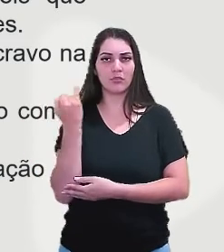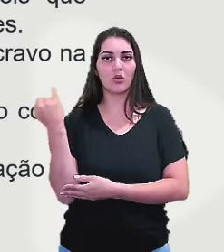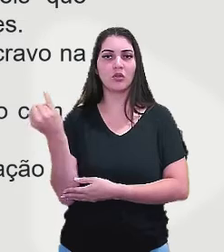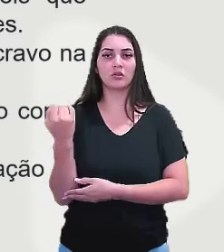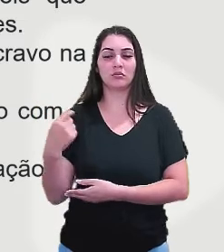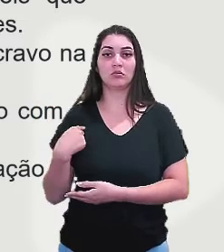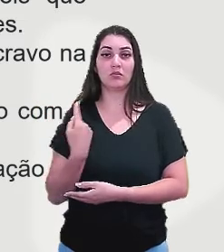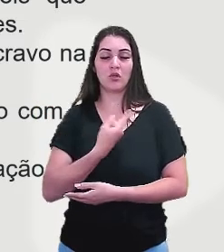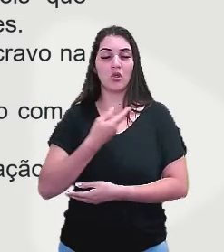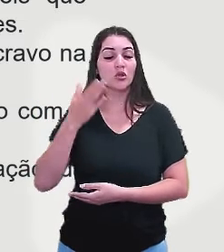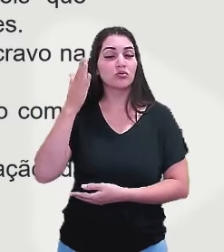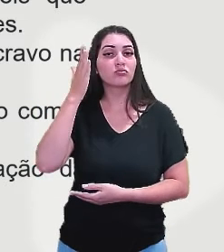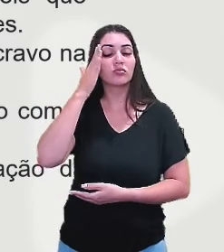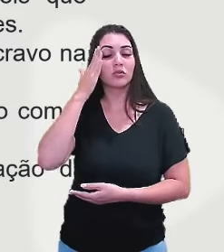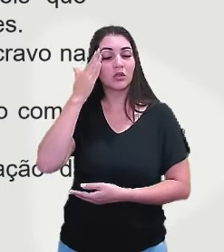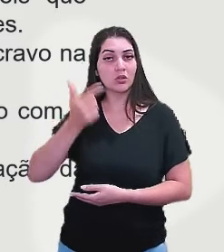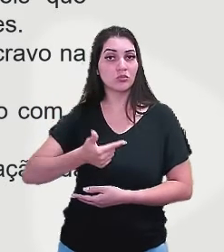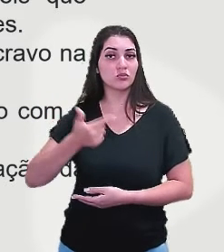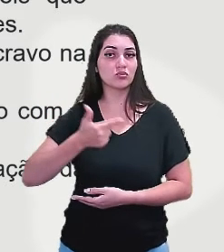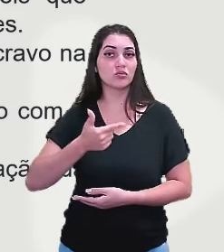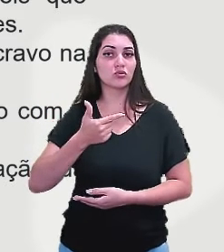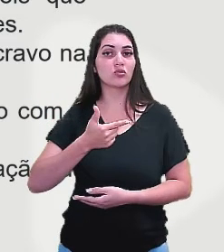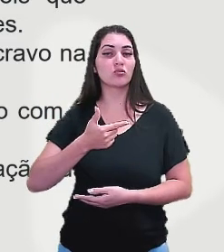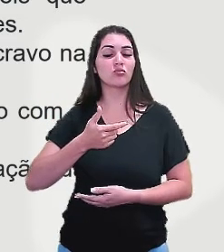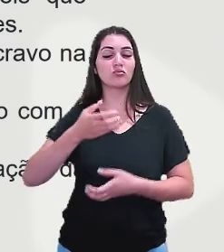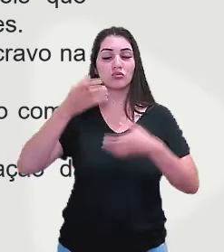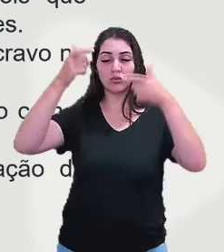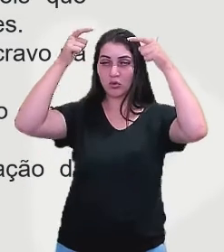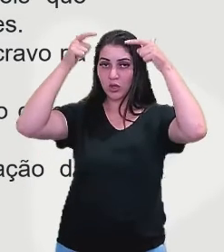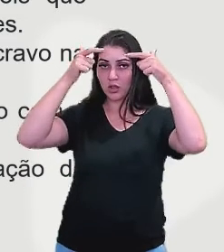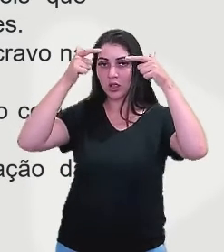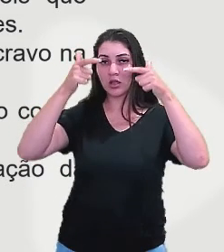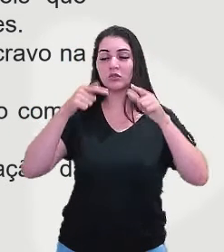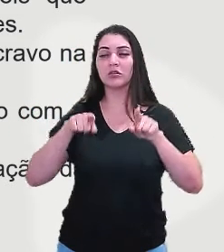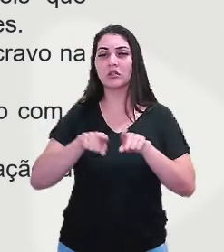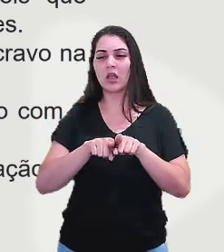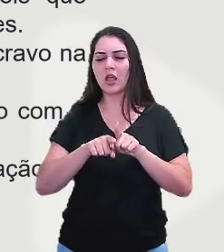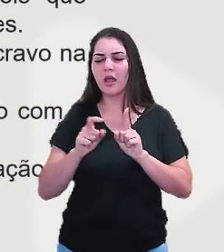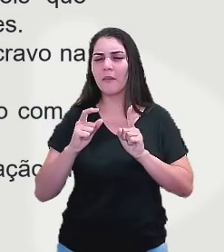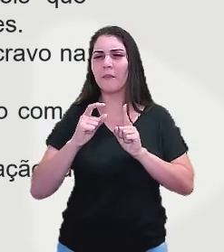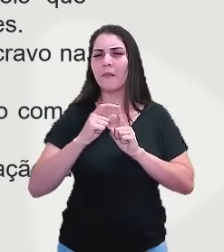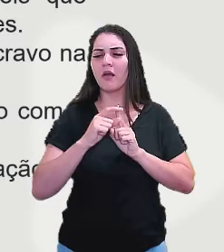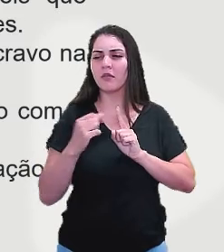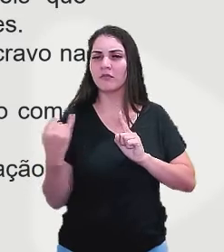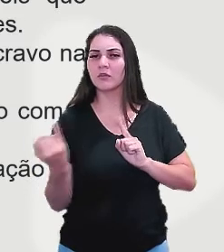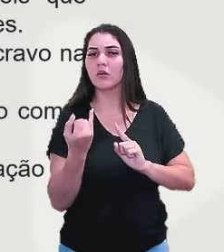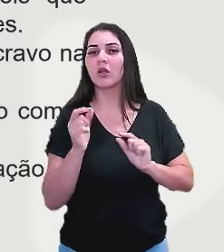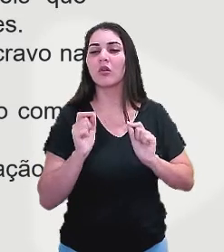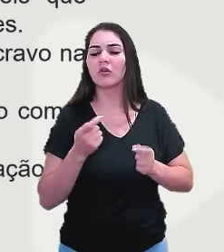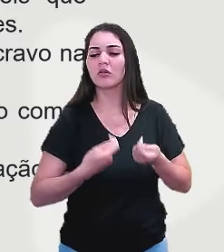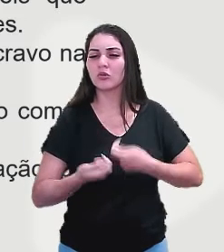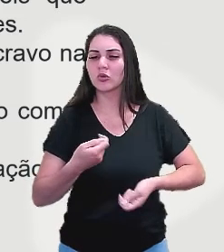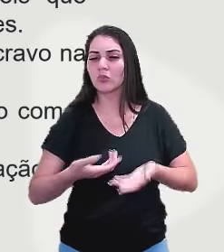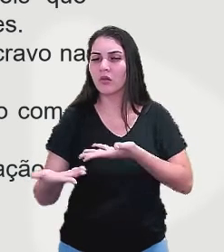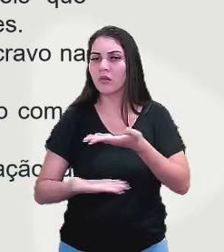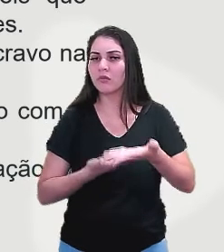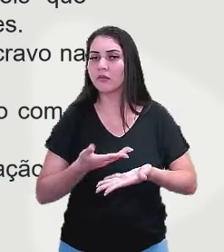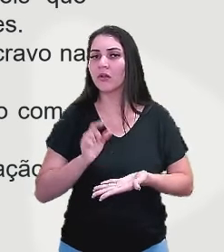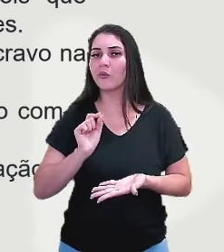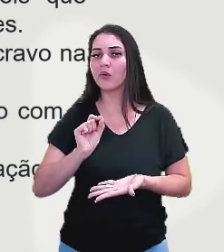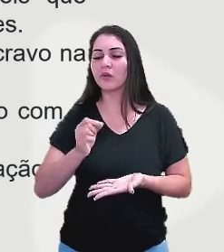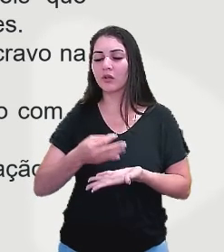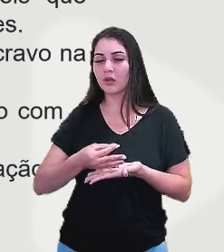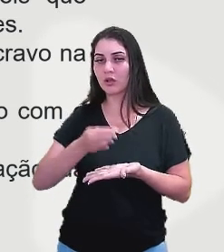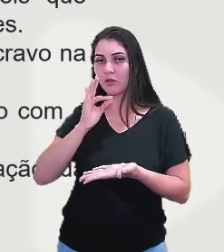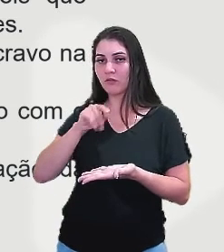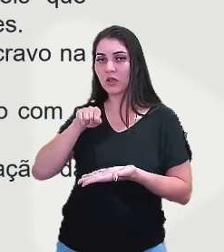para a gente entender o segundo reinado. A palavra-chave relacionada à economia é café, pessoal. É nesse